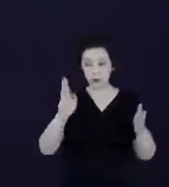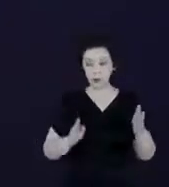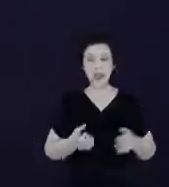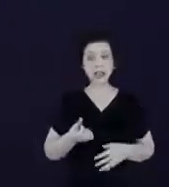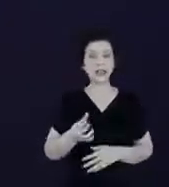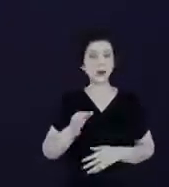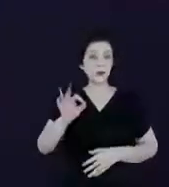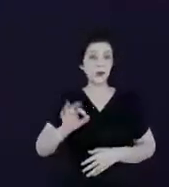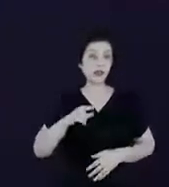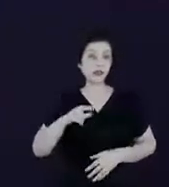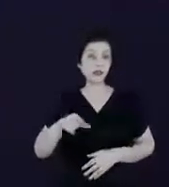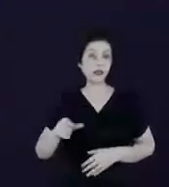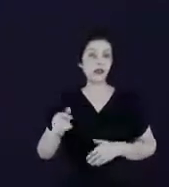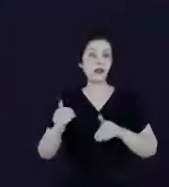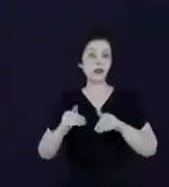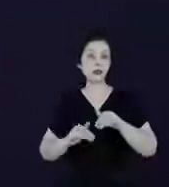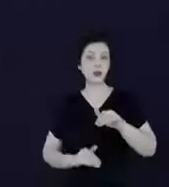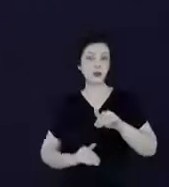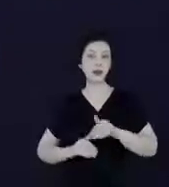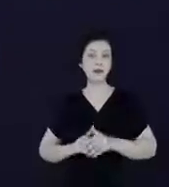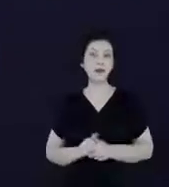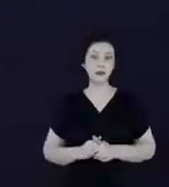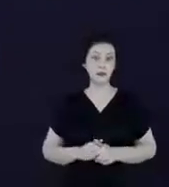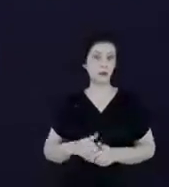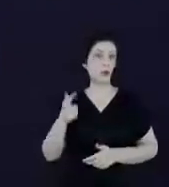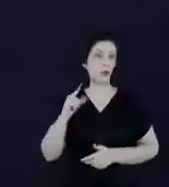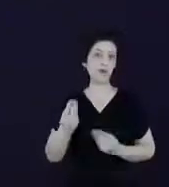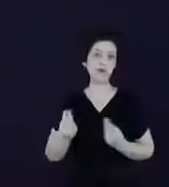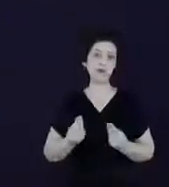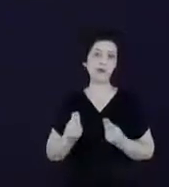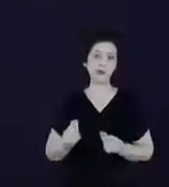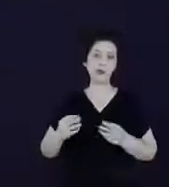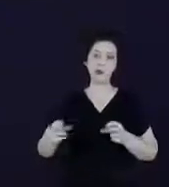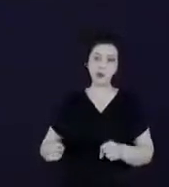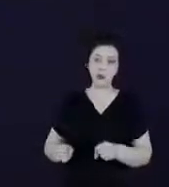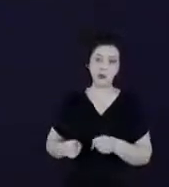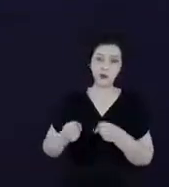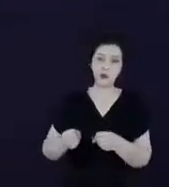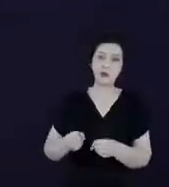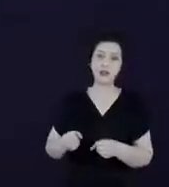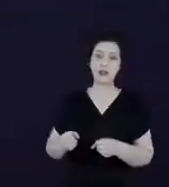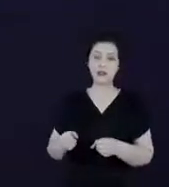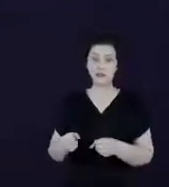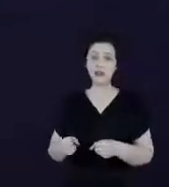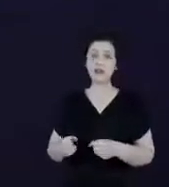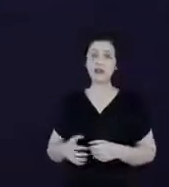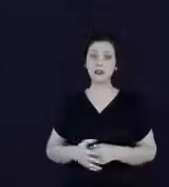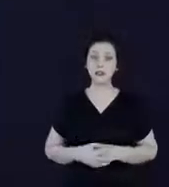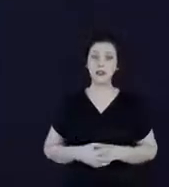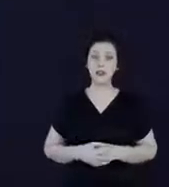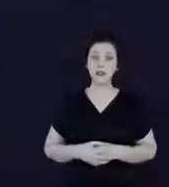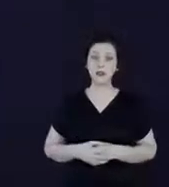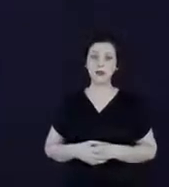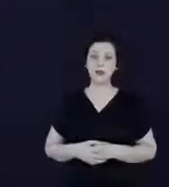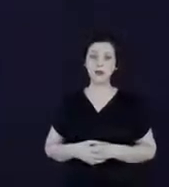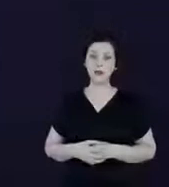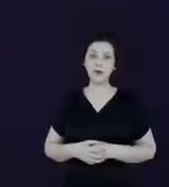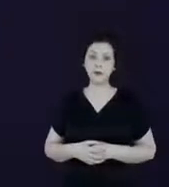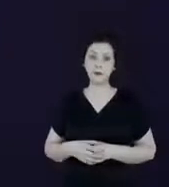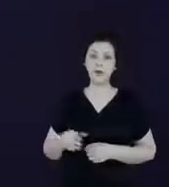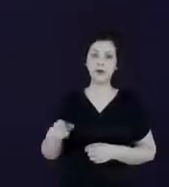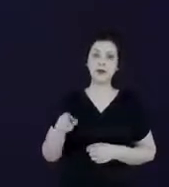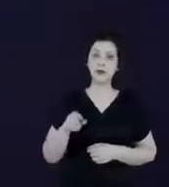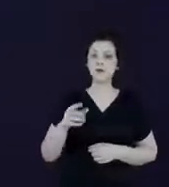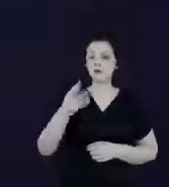de armazenamento é o caso, não vai conseguir. E com muito esforço, todo esse esforço foi feito de governança, diversidade das fontes. Então, ficam as lições